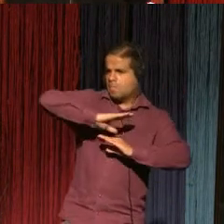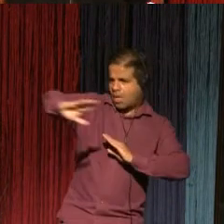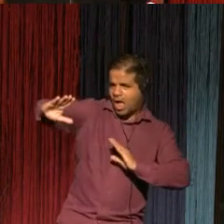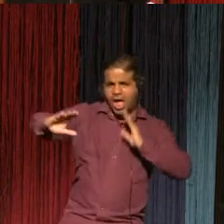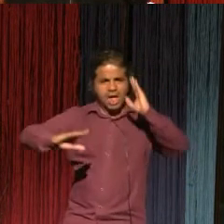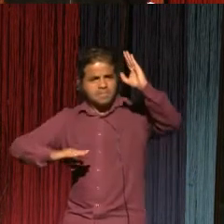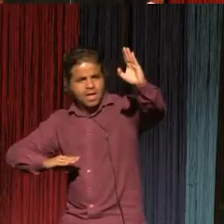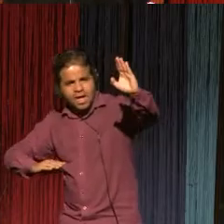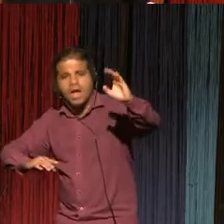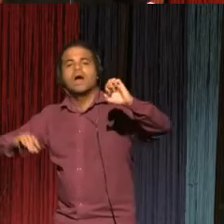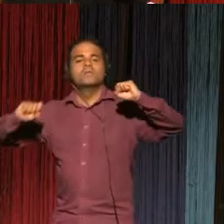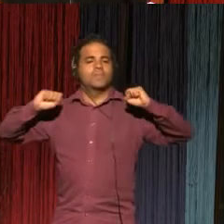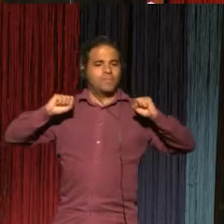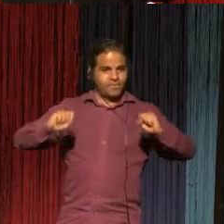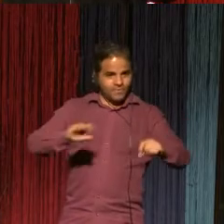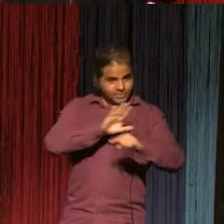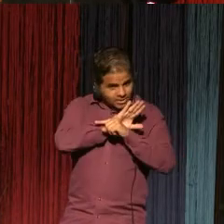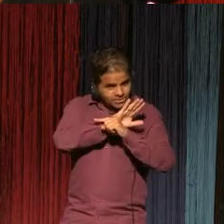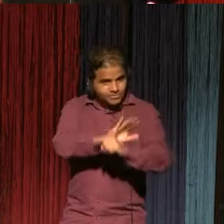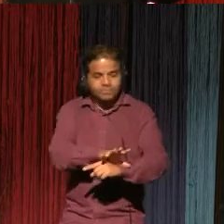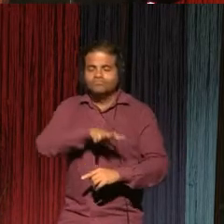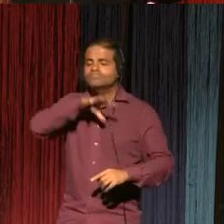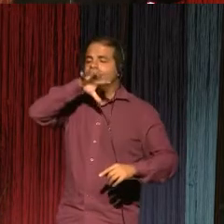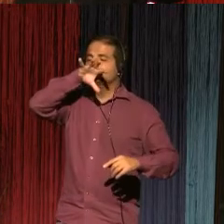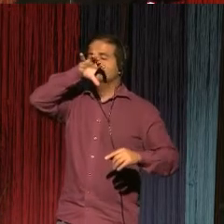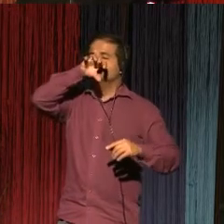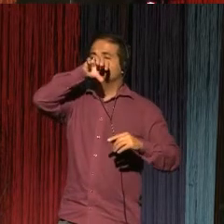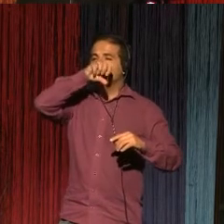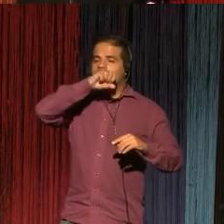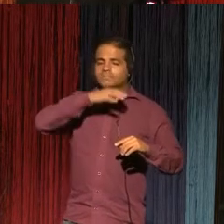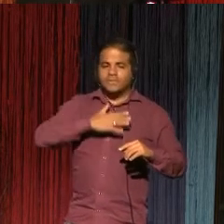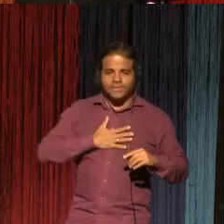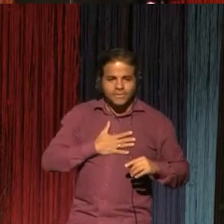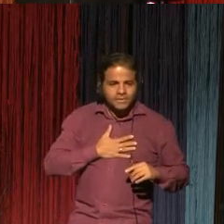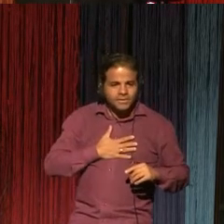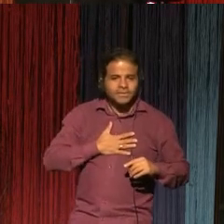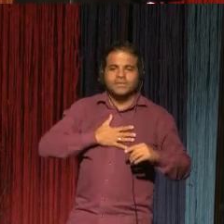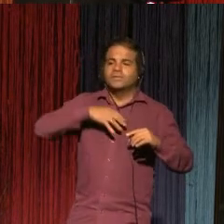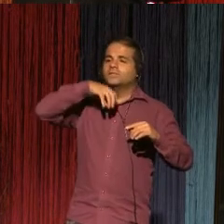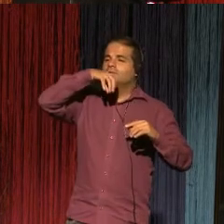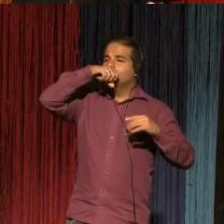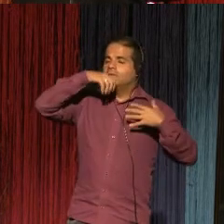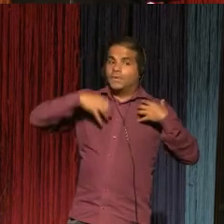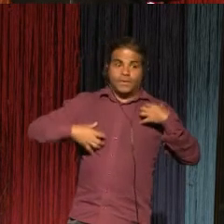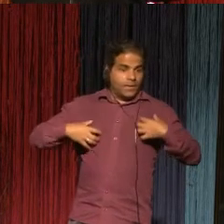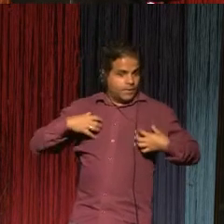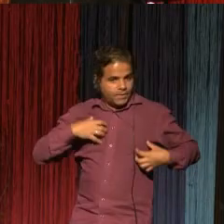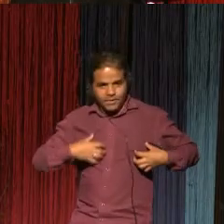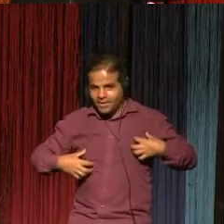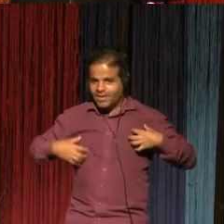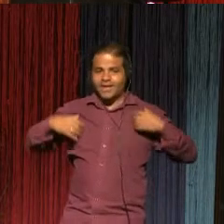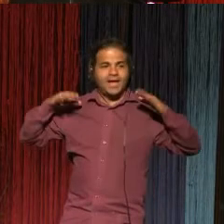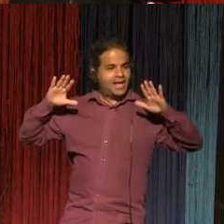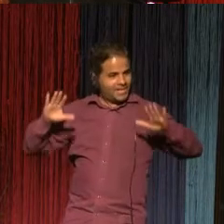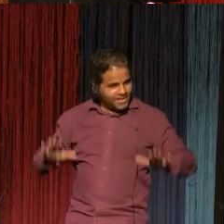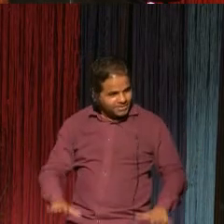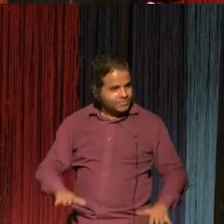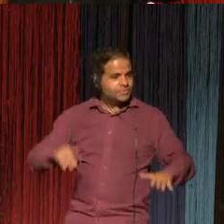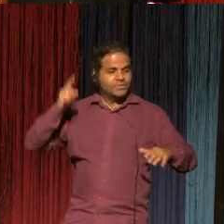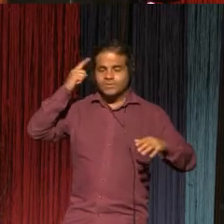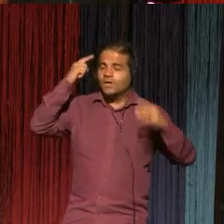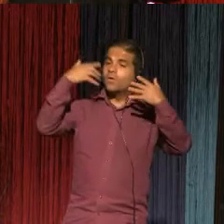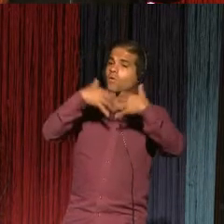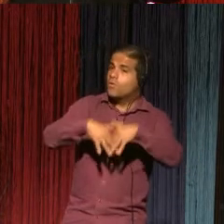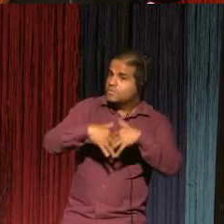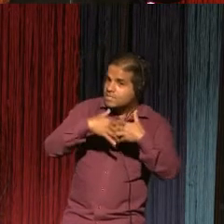marciais, podem ajudá-lo a controlar a respiração e também a sua excitação. Essas práticas de consciência